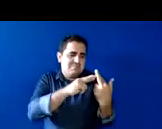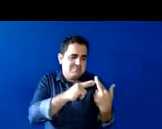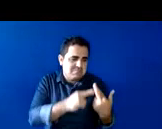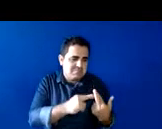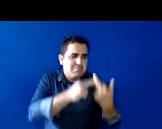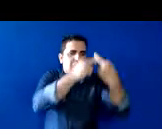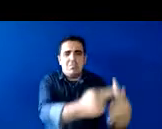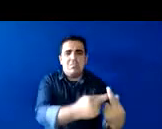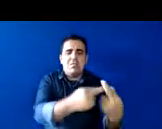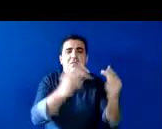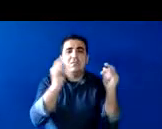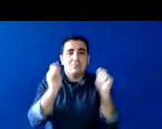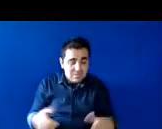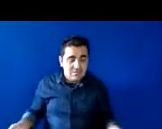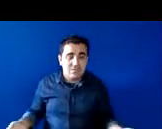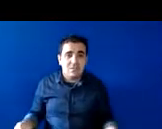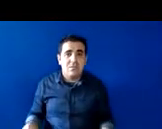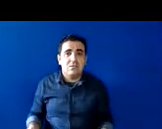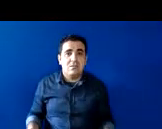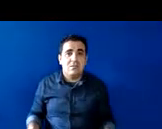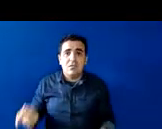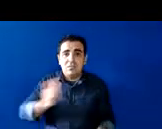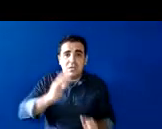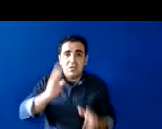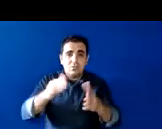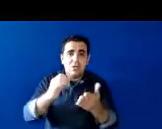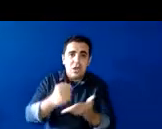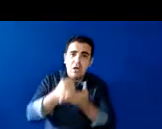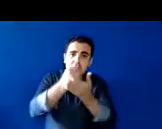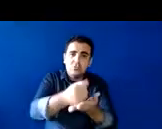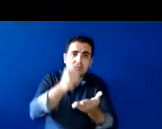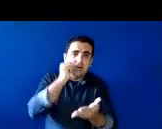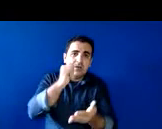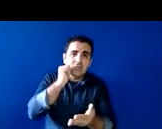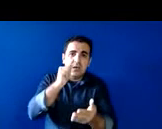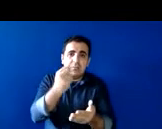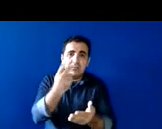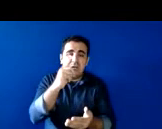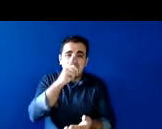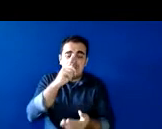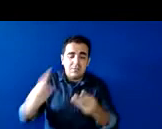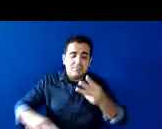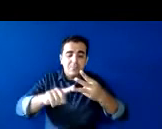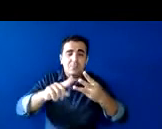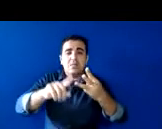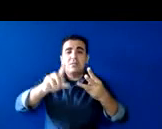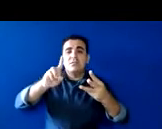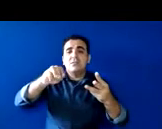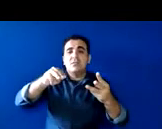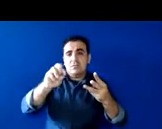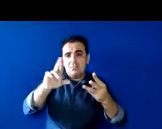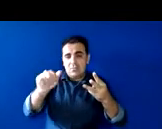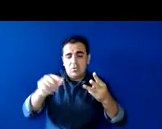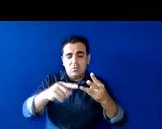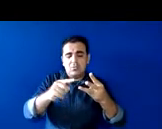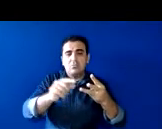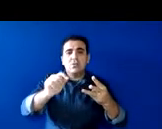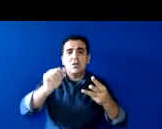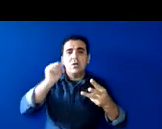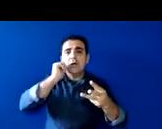responsáveis, transferências já tendo estabilizado uma mulher que está em risco. E a terceira demora, que é a demora quando